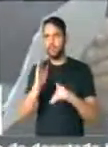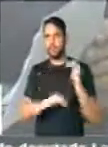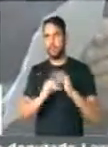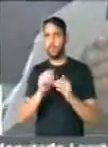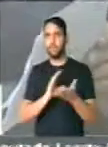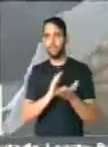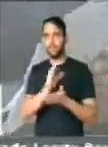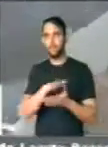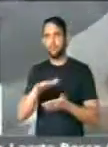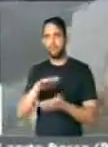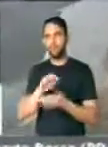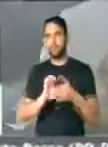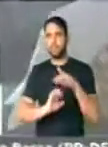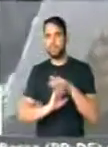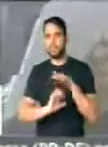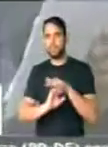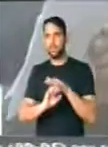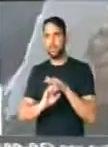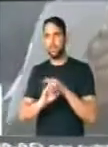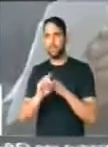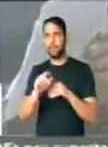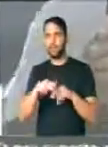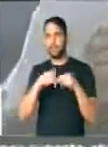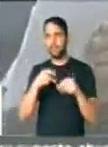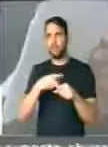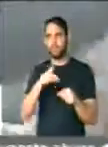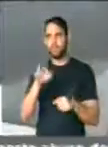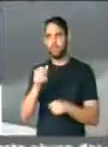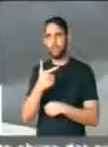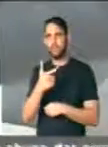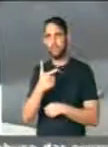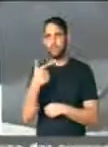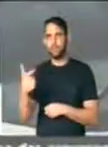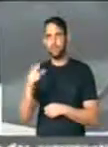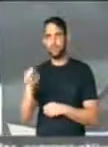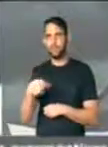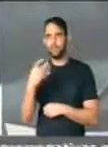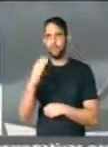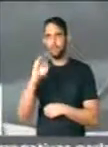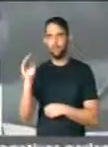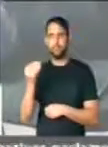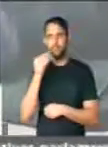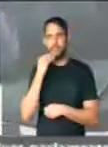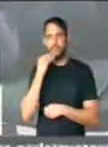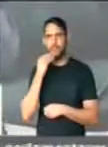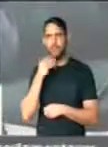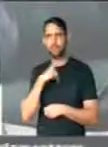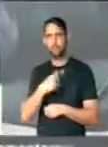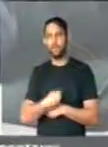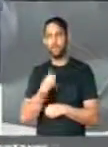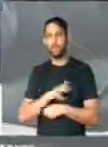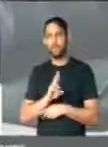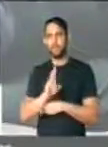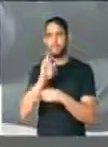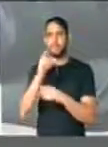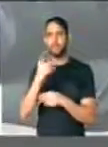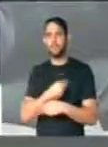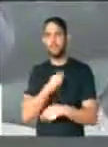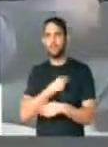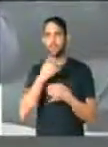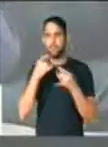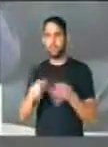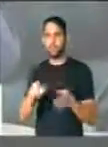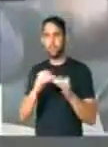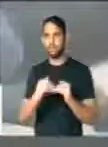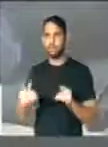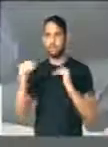capacidade de investimento de estatais, inclusive a Petrobras, de 22,4 bilhões. O que isso representa em termos de negação